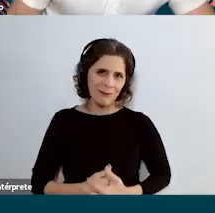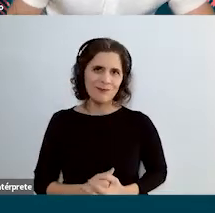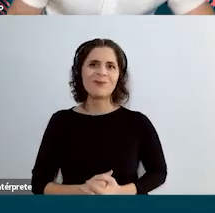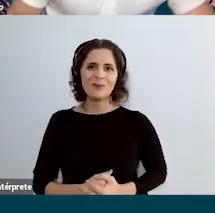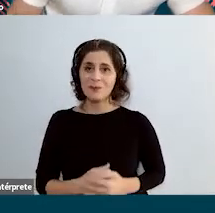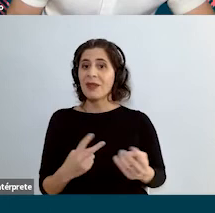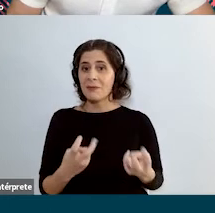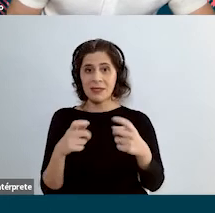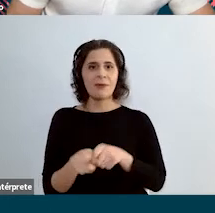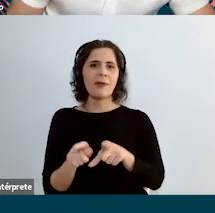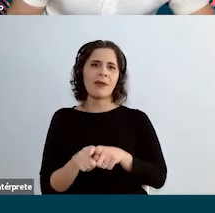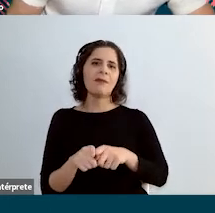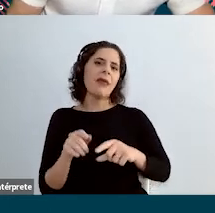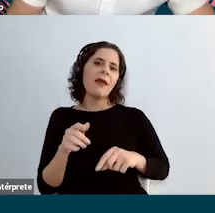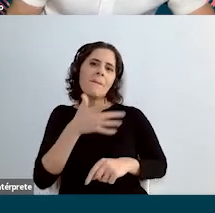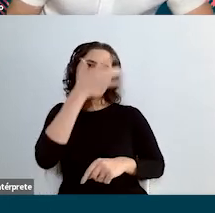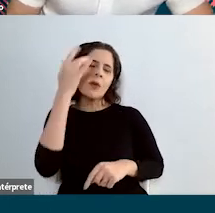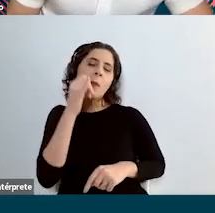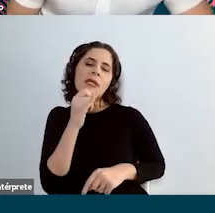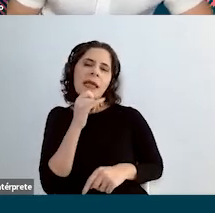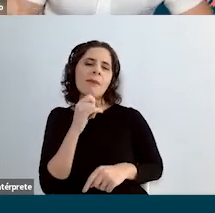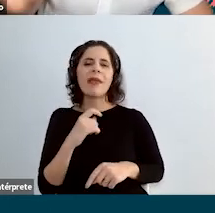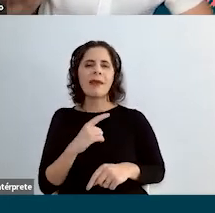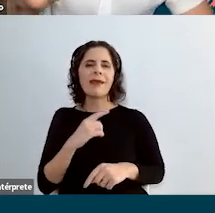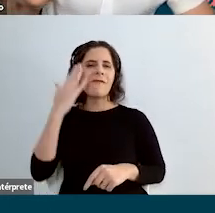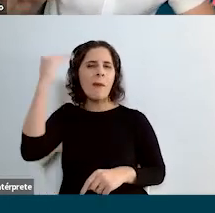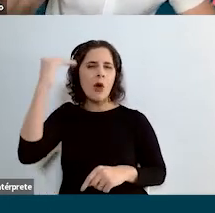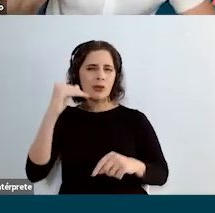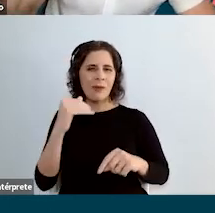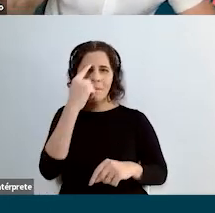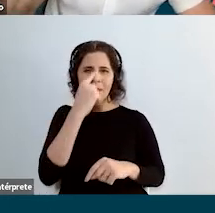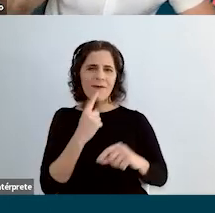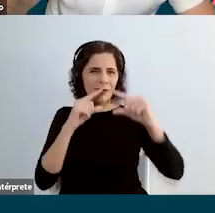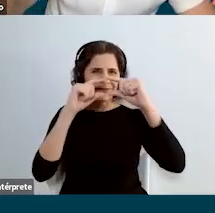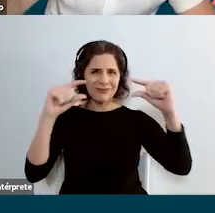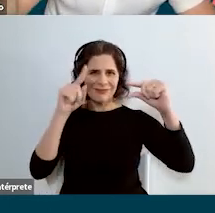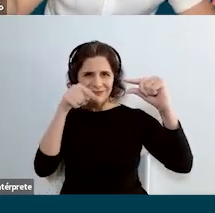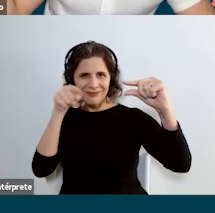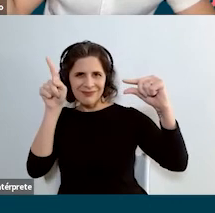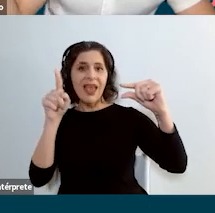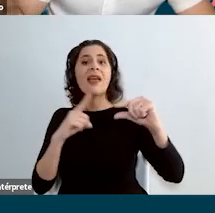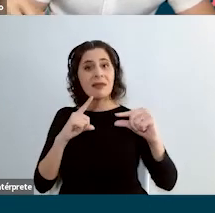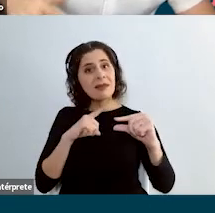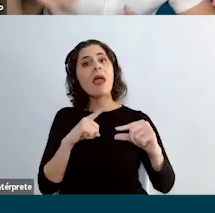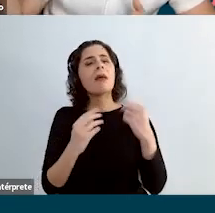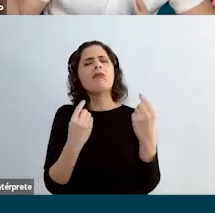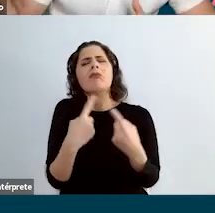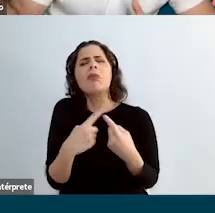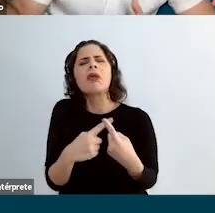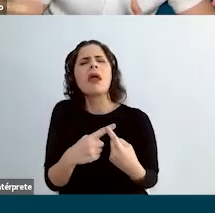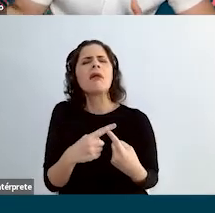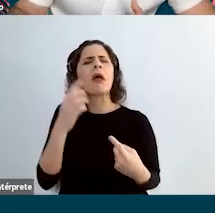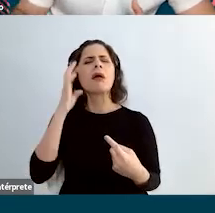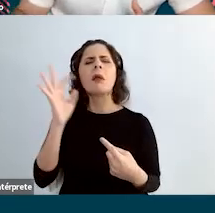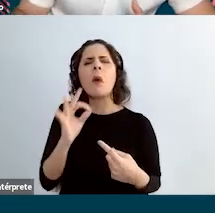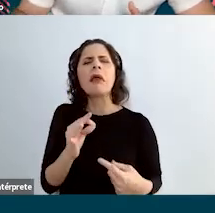a gente viu aqui perfil verificado falando sobre como ele não estava entendendo a pontuação, por que tinha gente na